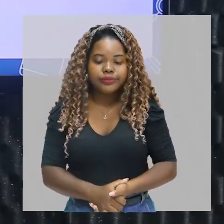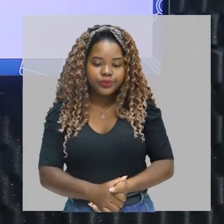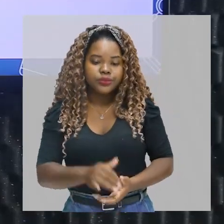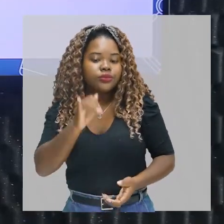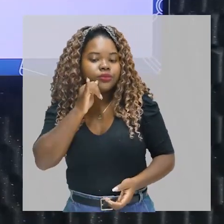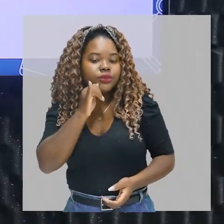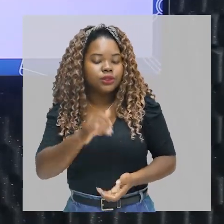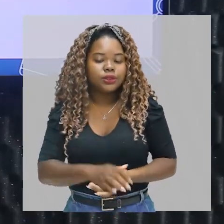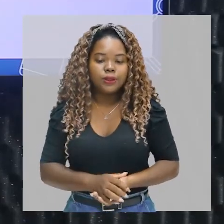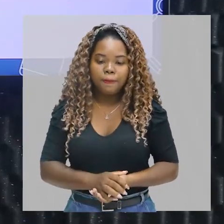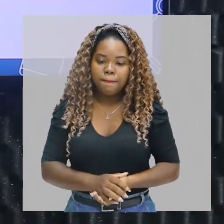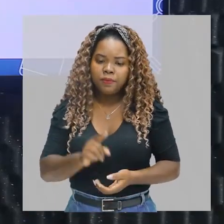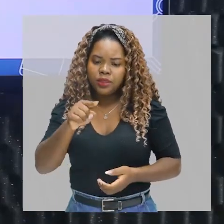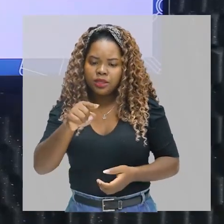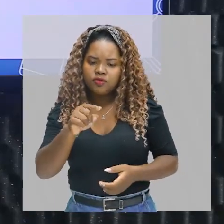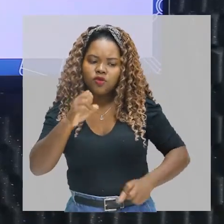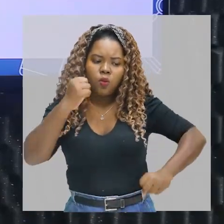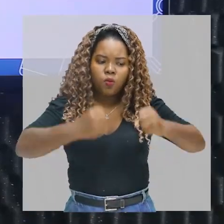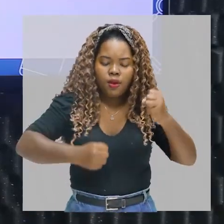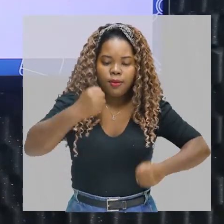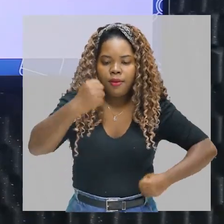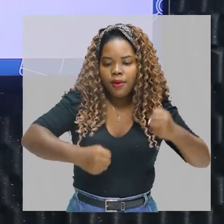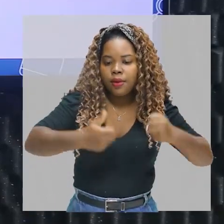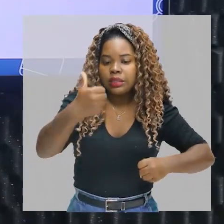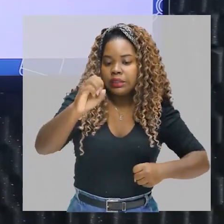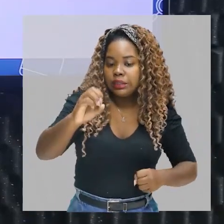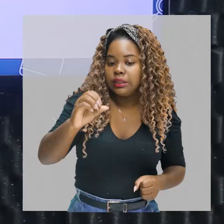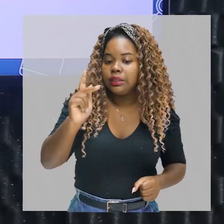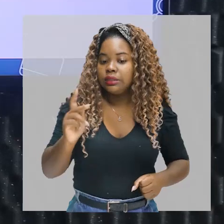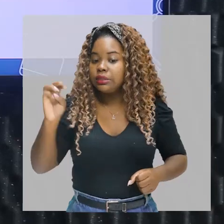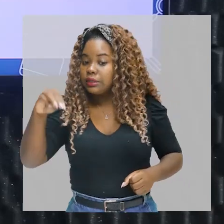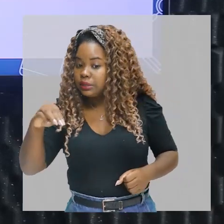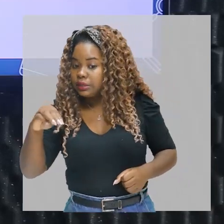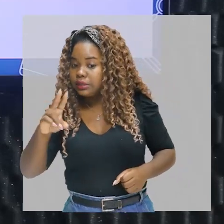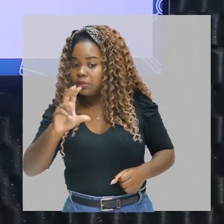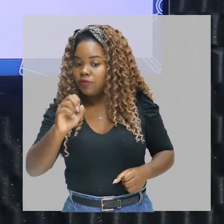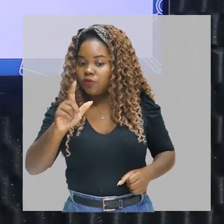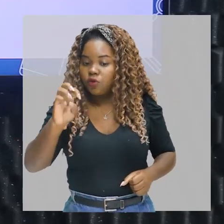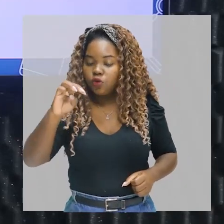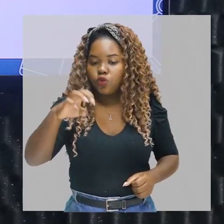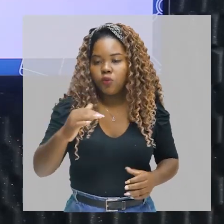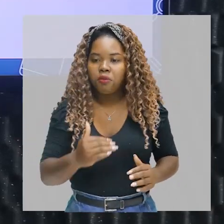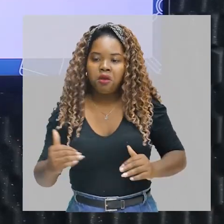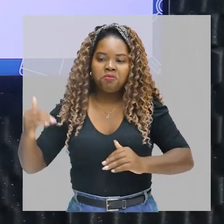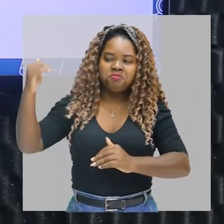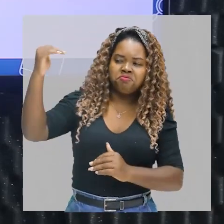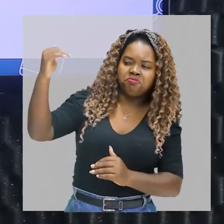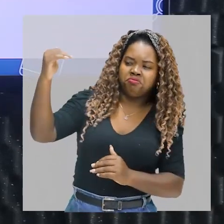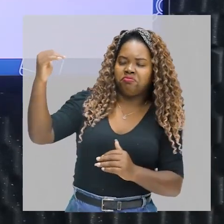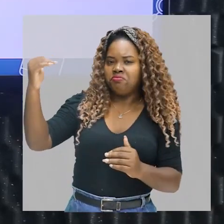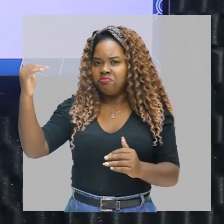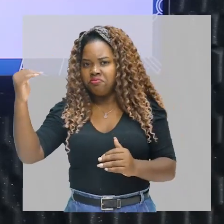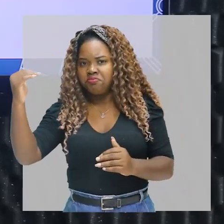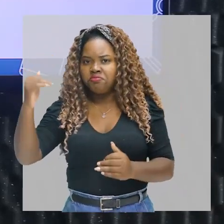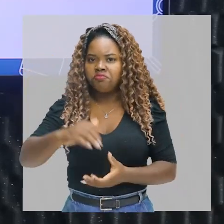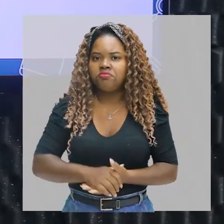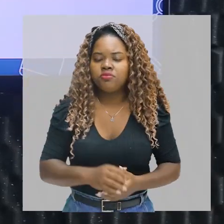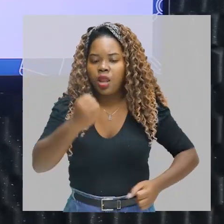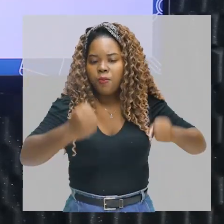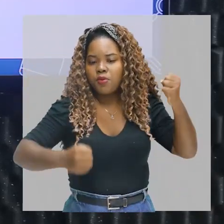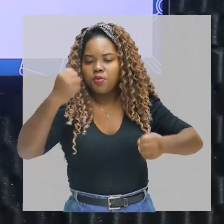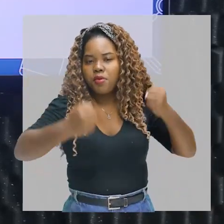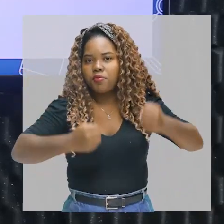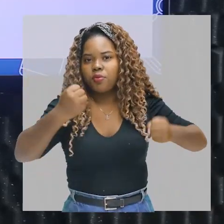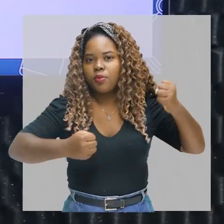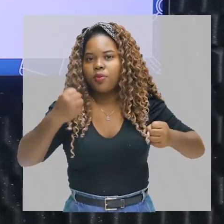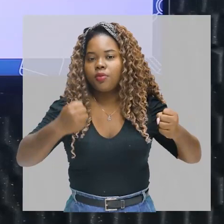Por exemplo, se você, corredor, você corre 10 km, é um volume de treino alto, digamos, para o seu nível de condicionamento, você